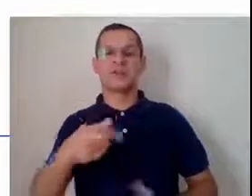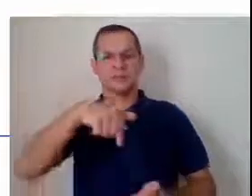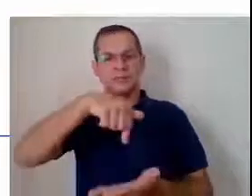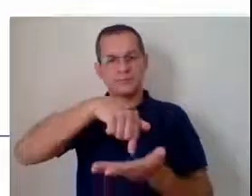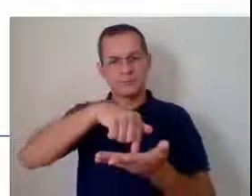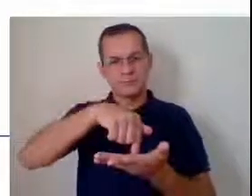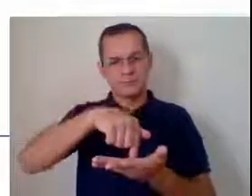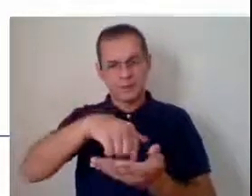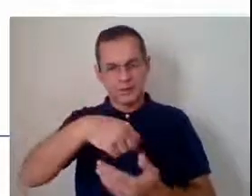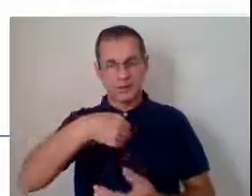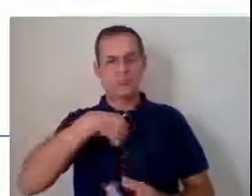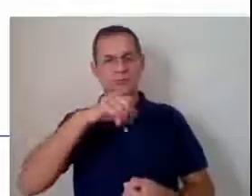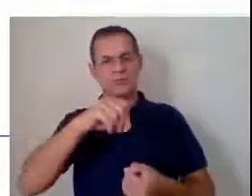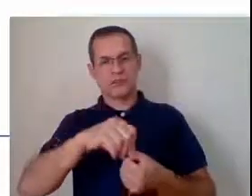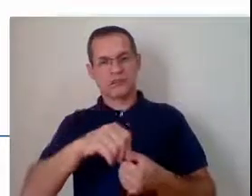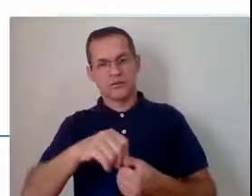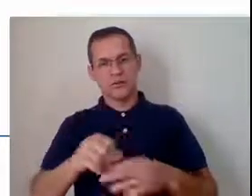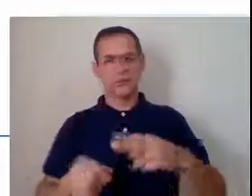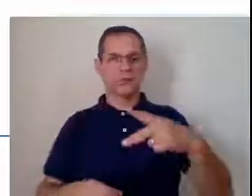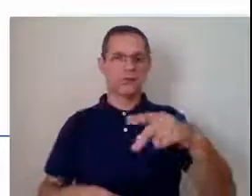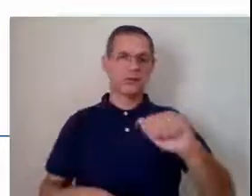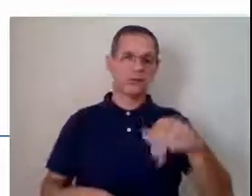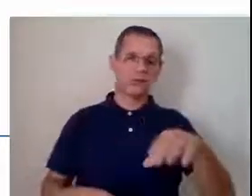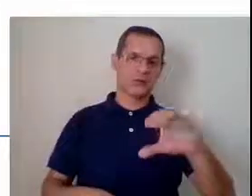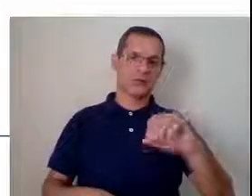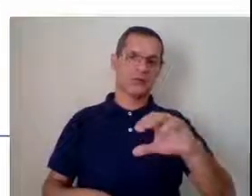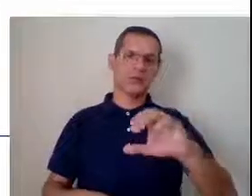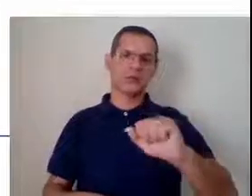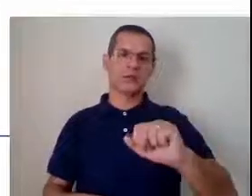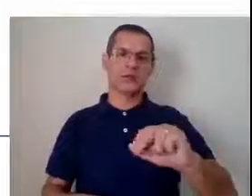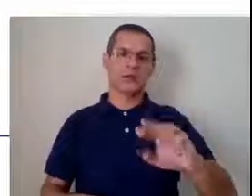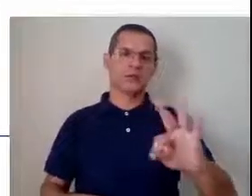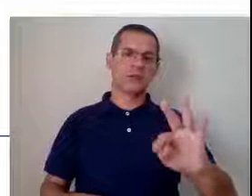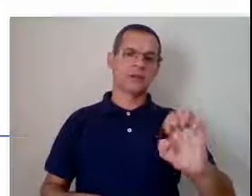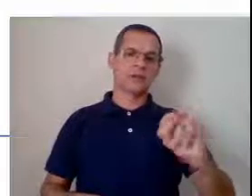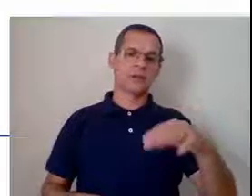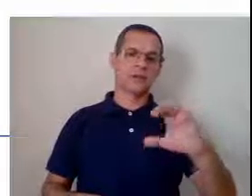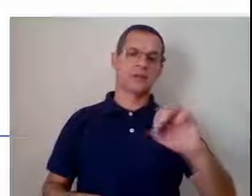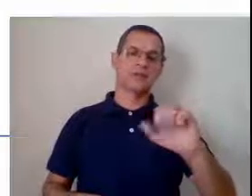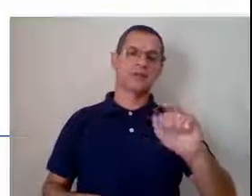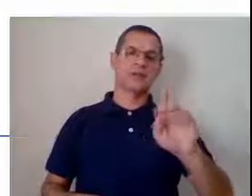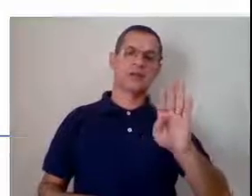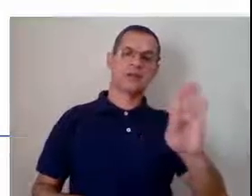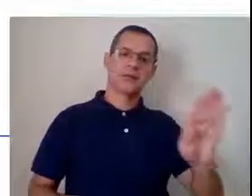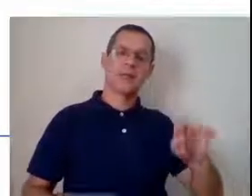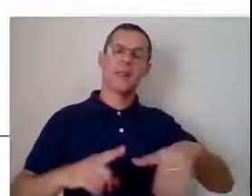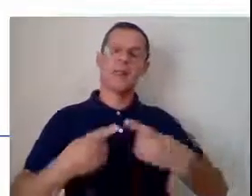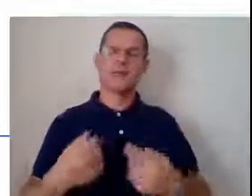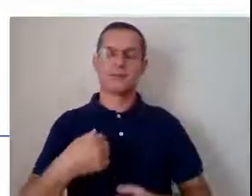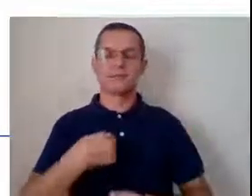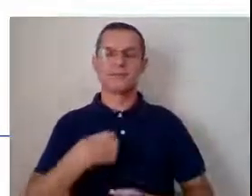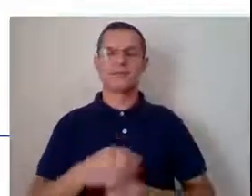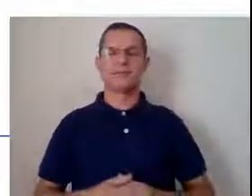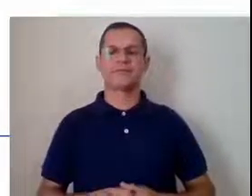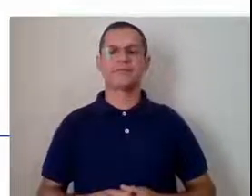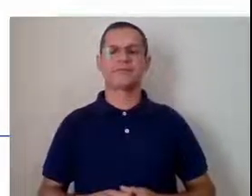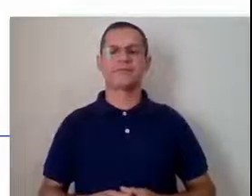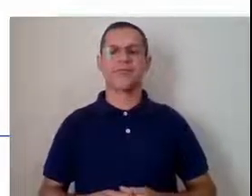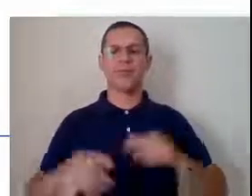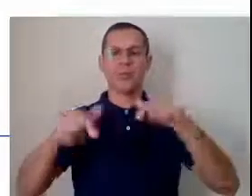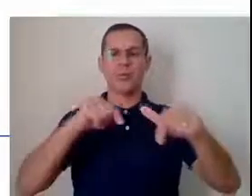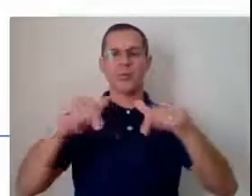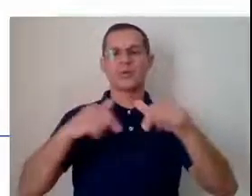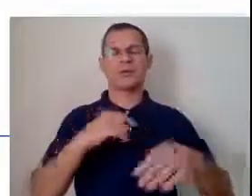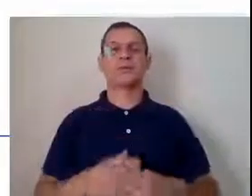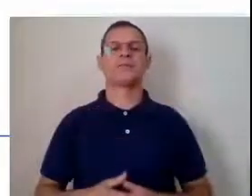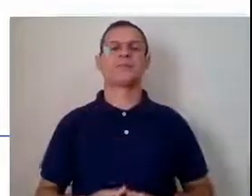pontos, eu estou fazendo o plano cartesiano de A e B, tá? E vou